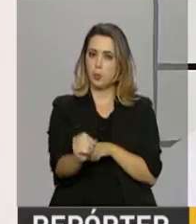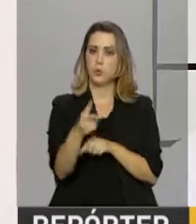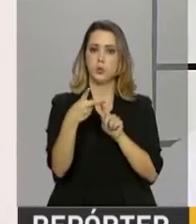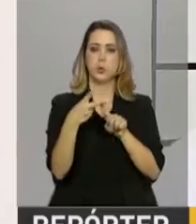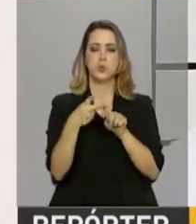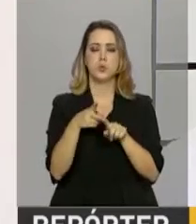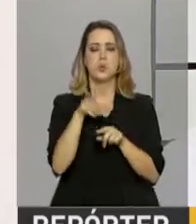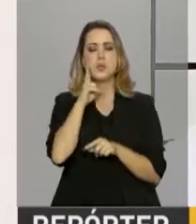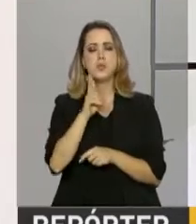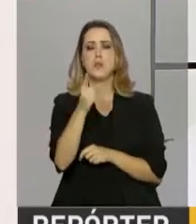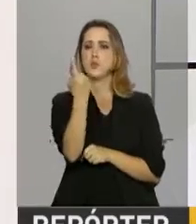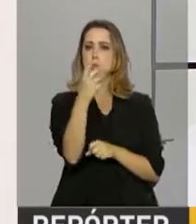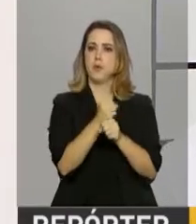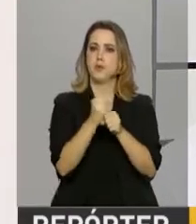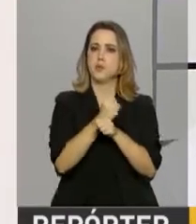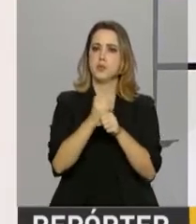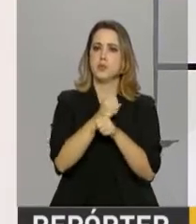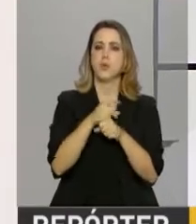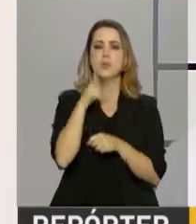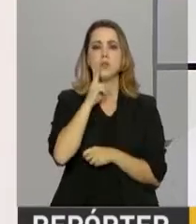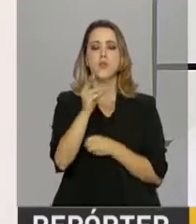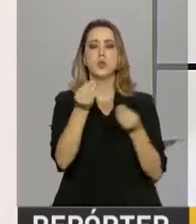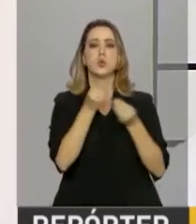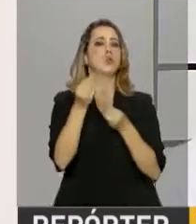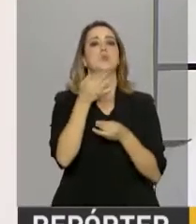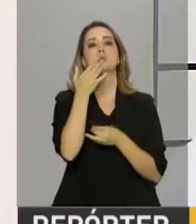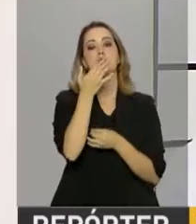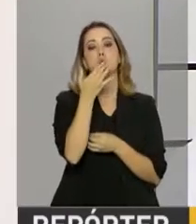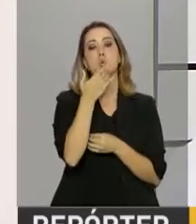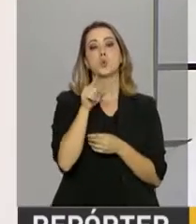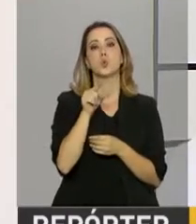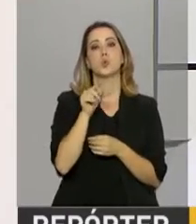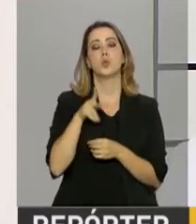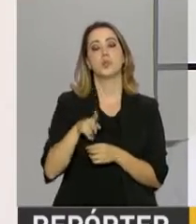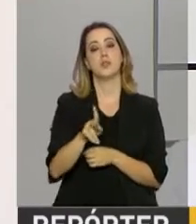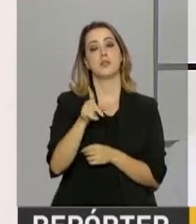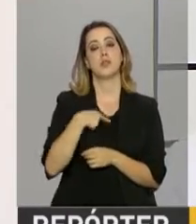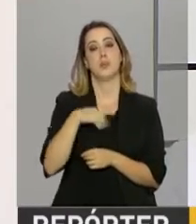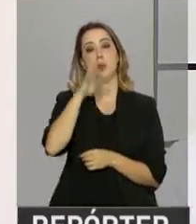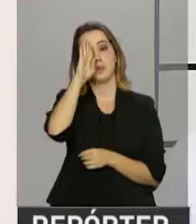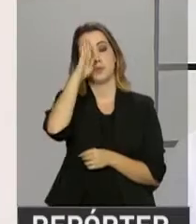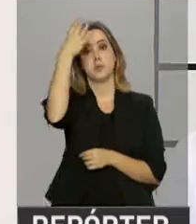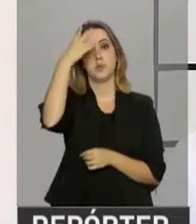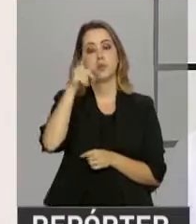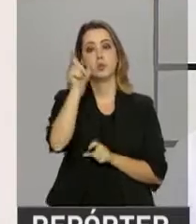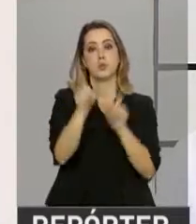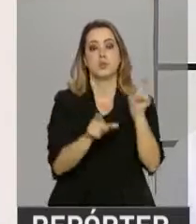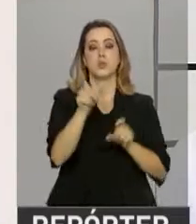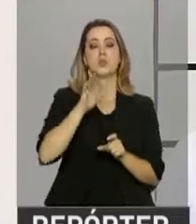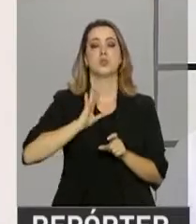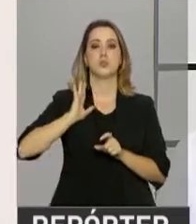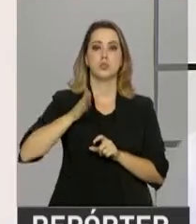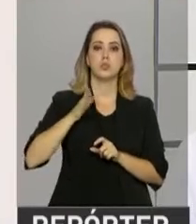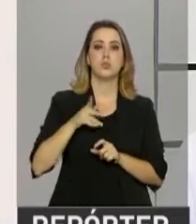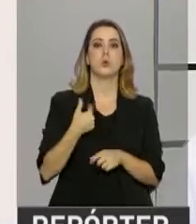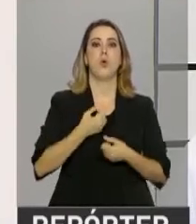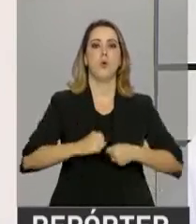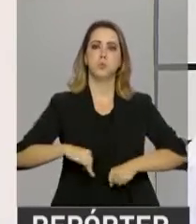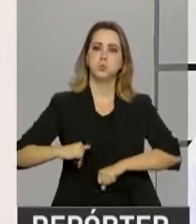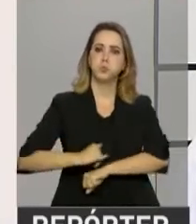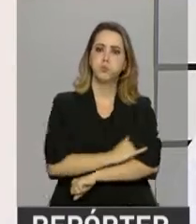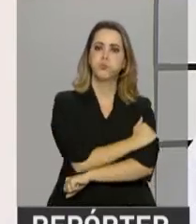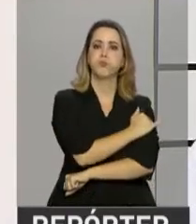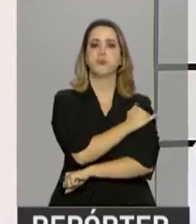pessoas verifiquem o seu nível do açúcar no sangue, principalmente aquelas pessoas que têm fatores de risco,